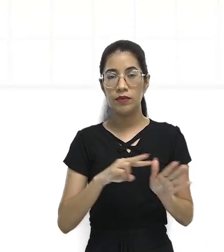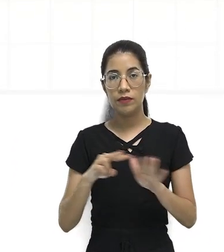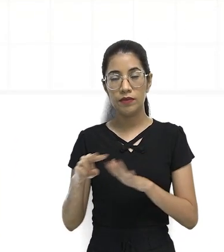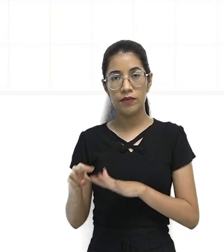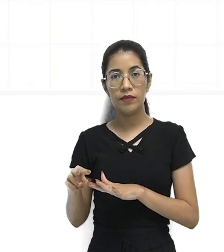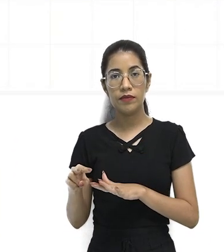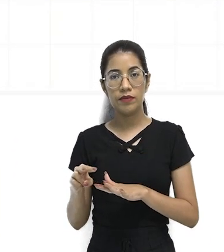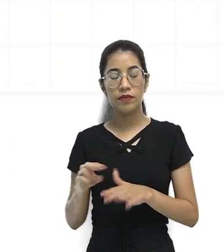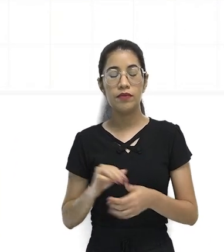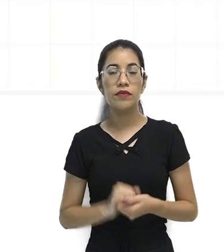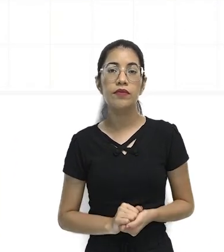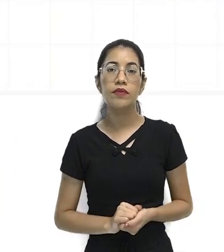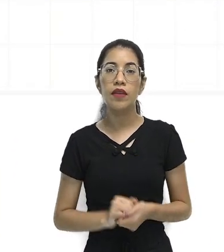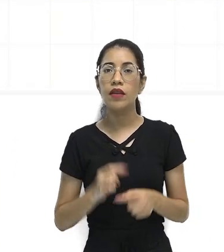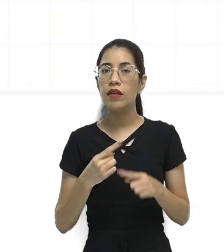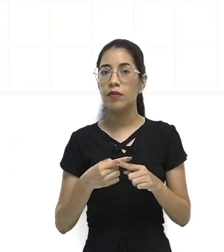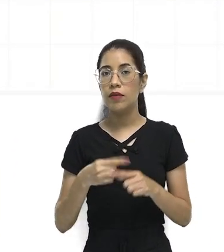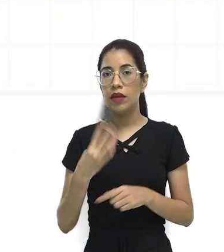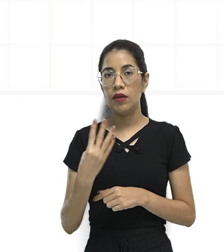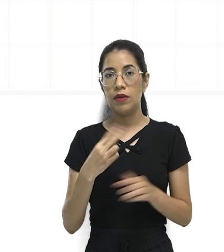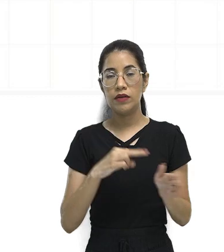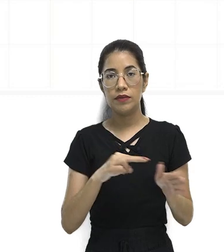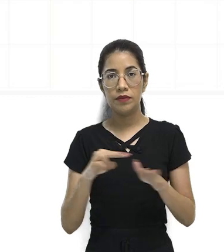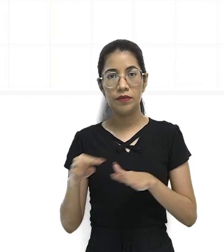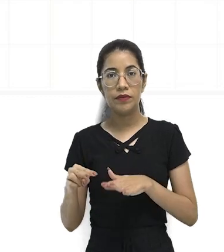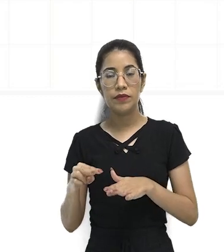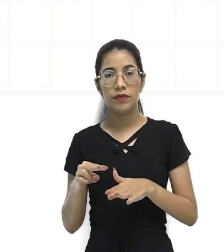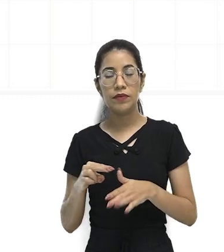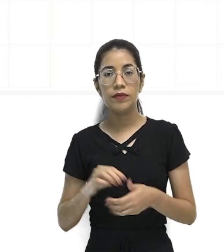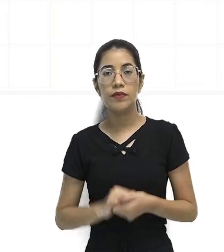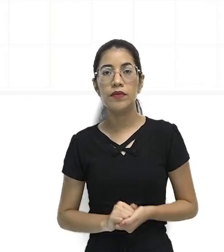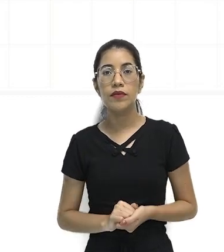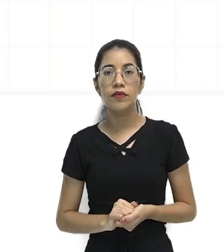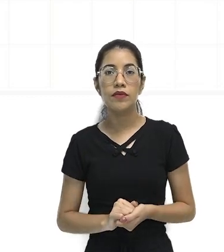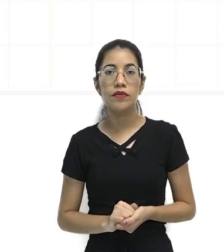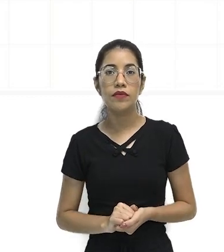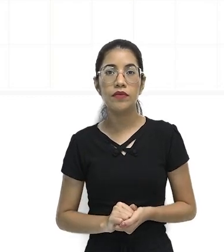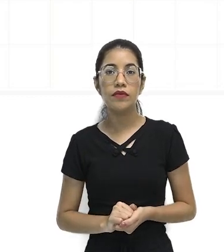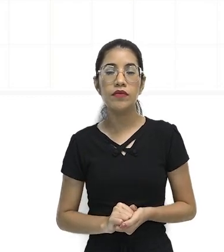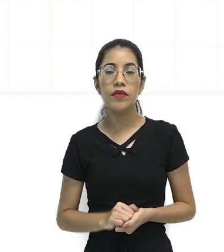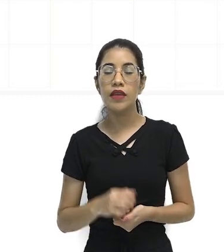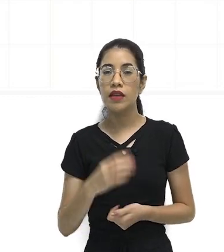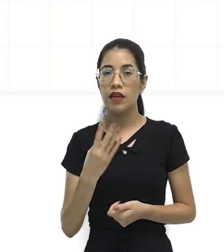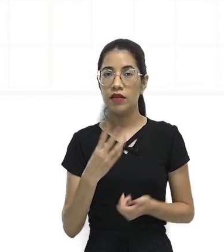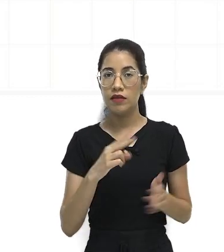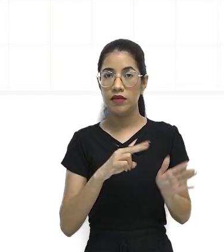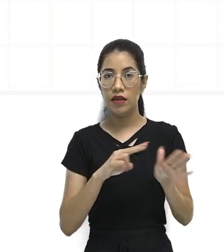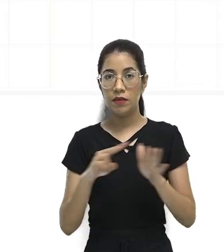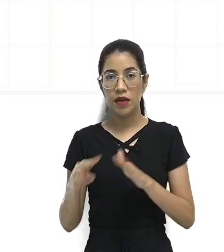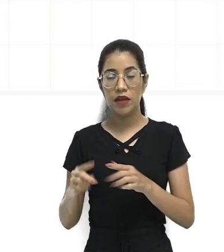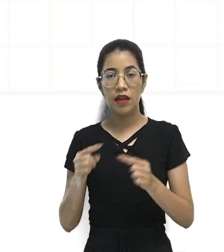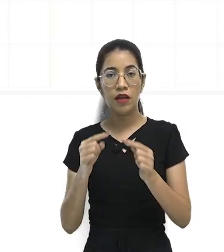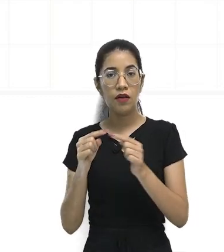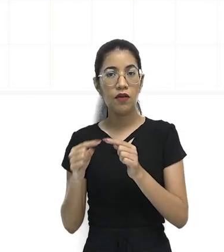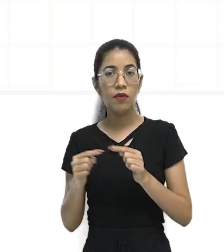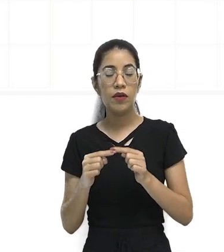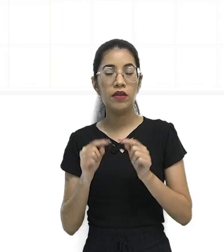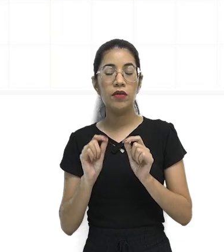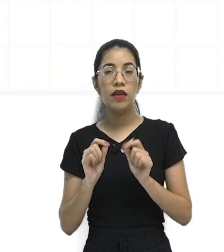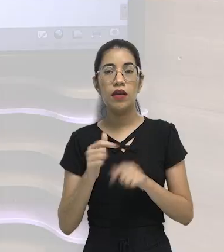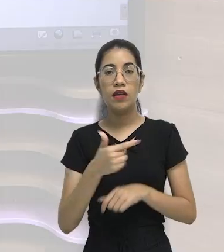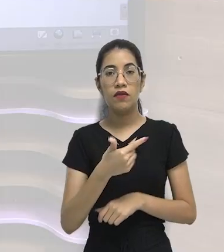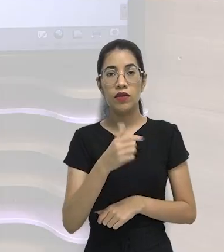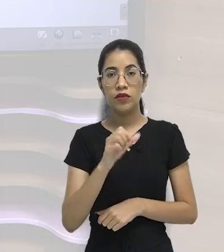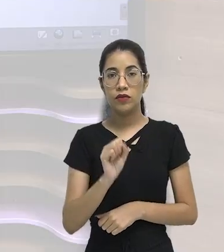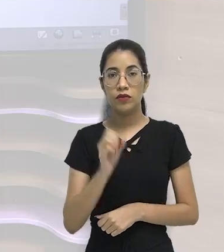semanas, tá? Por quê? Porque essas 4 semanas, elas serão equivalentes a